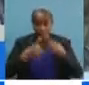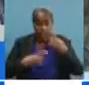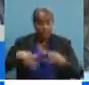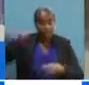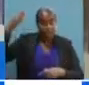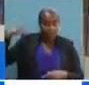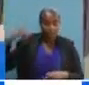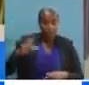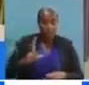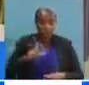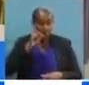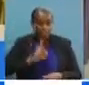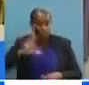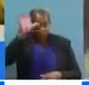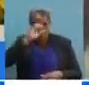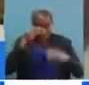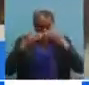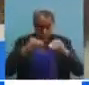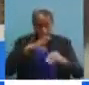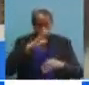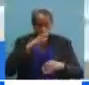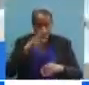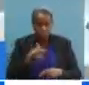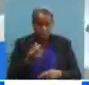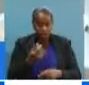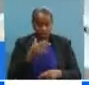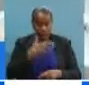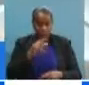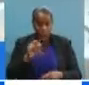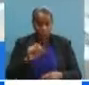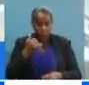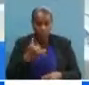para trás. Ministra da Educação garante financiamento